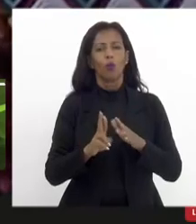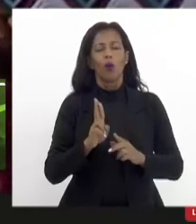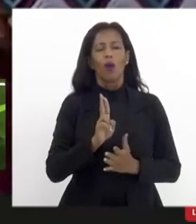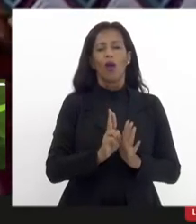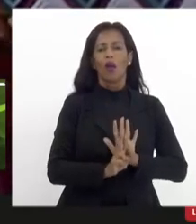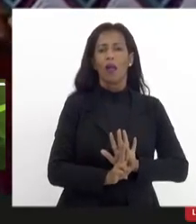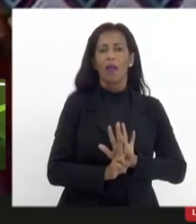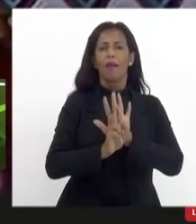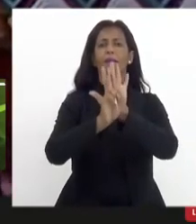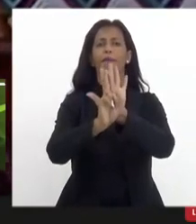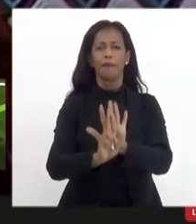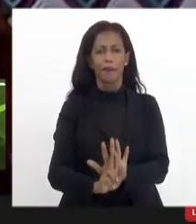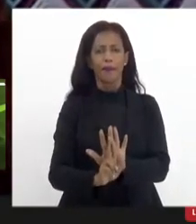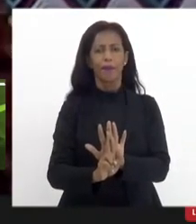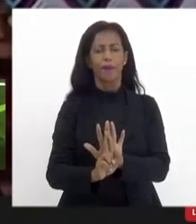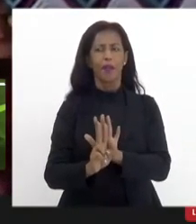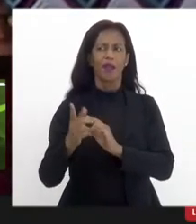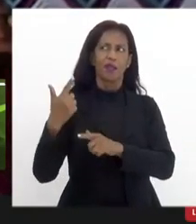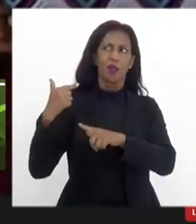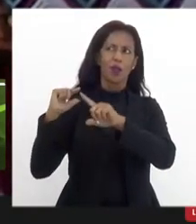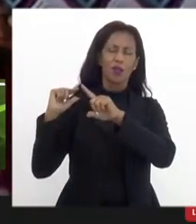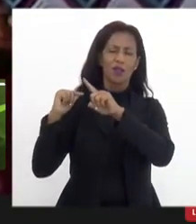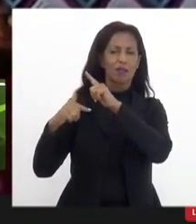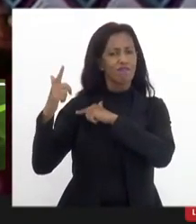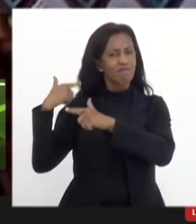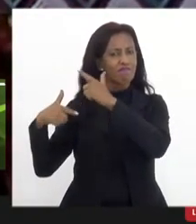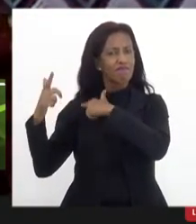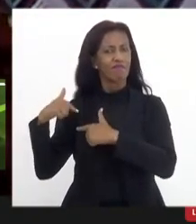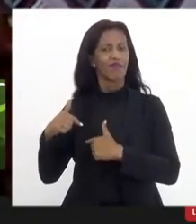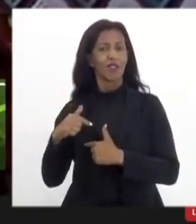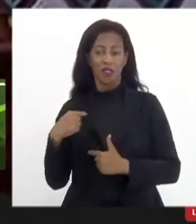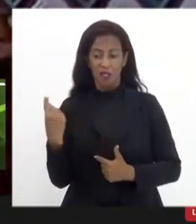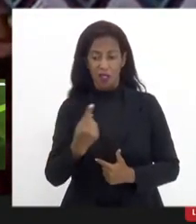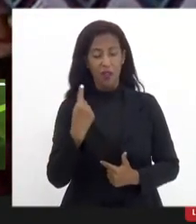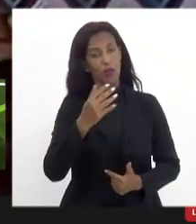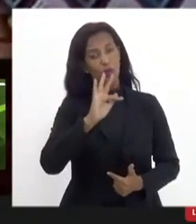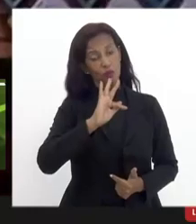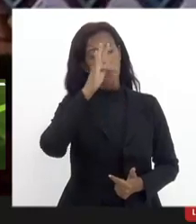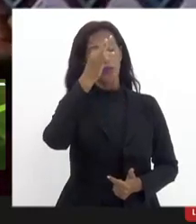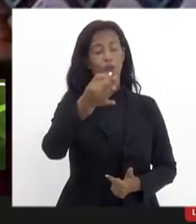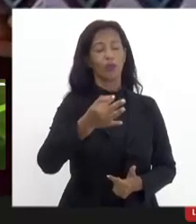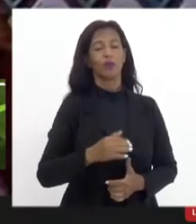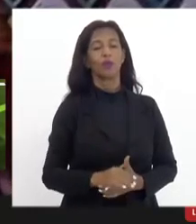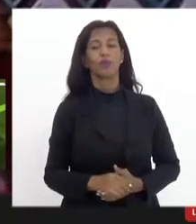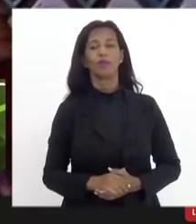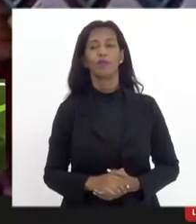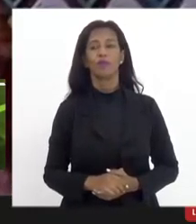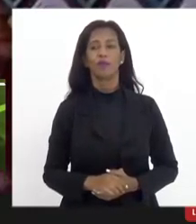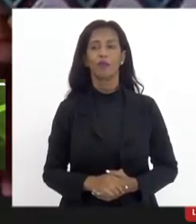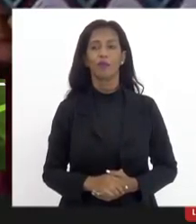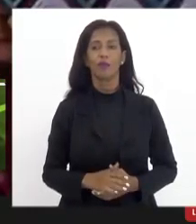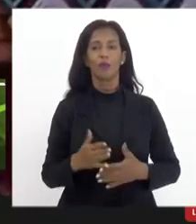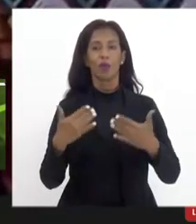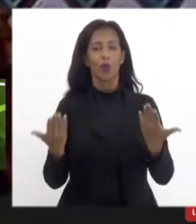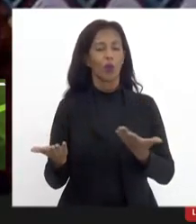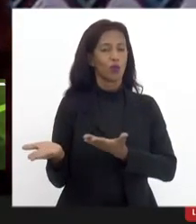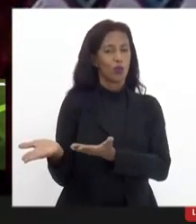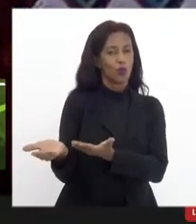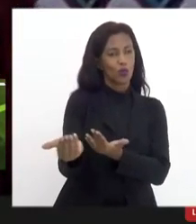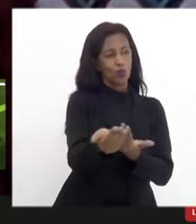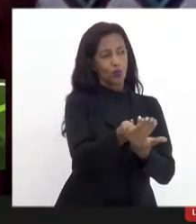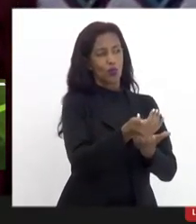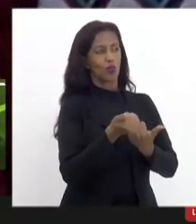representativo da nossa ancestralidade e do nosso futuro, né? Com as nossas juventudes,